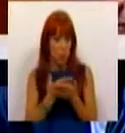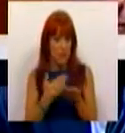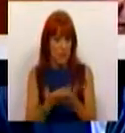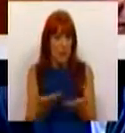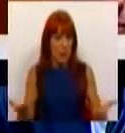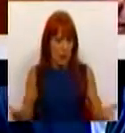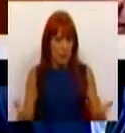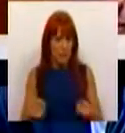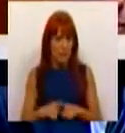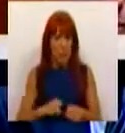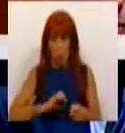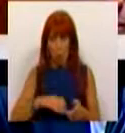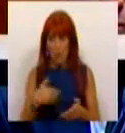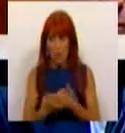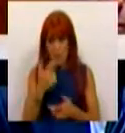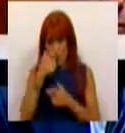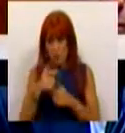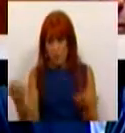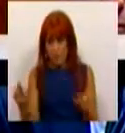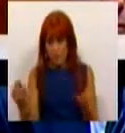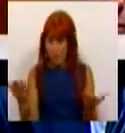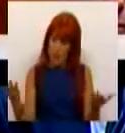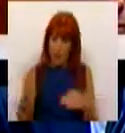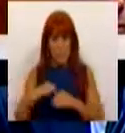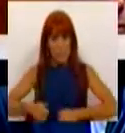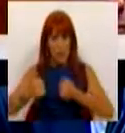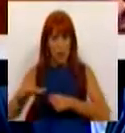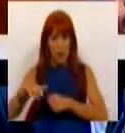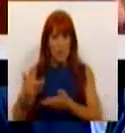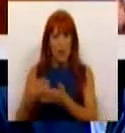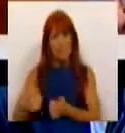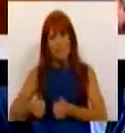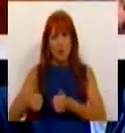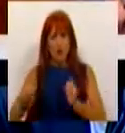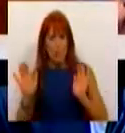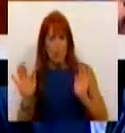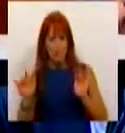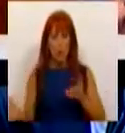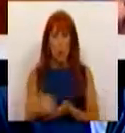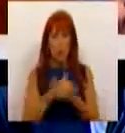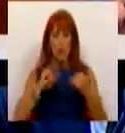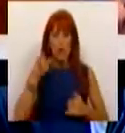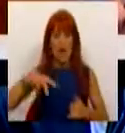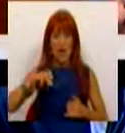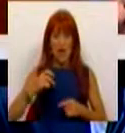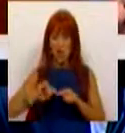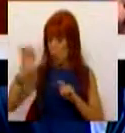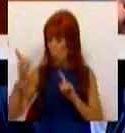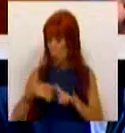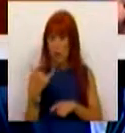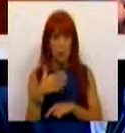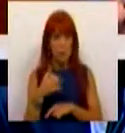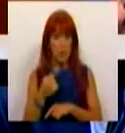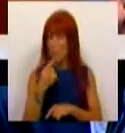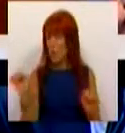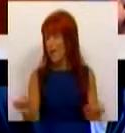economia, devolveu confiança aos consumidores e, com isso, melhorou o clima económico. Os dados do INE, aliás, durante o ano 2015, já